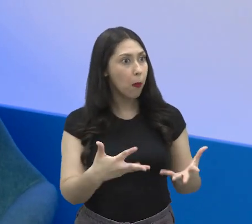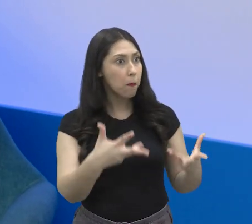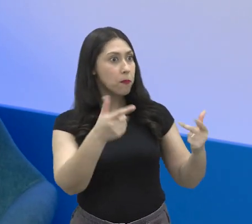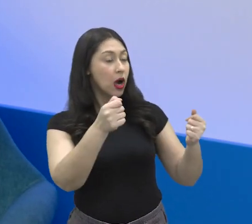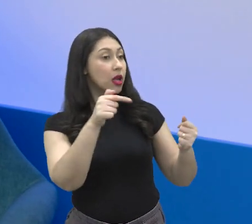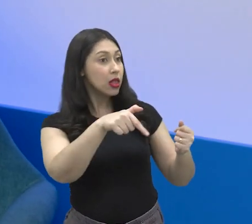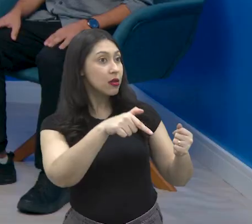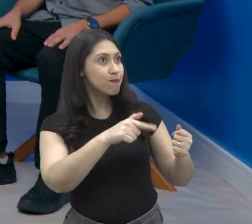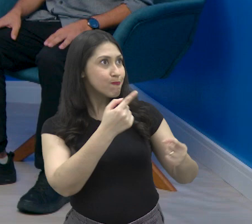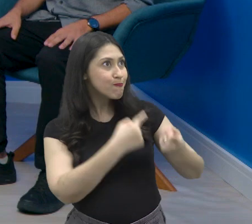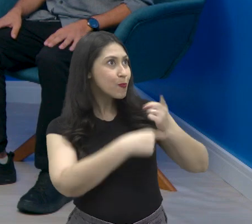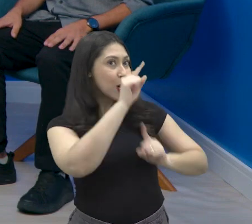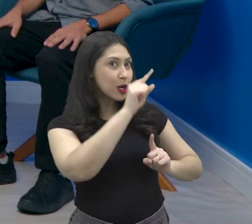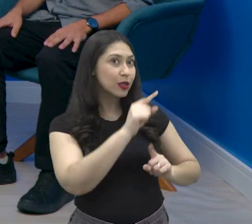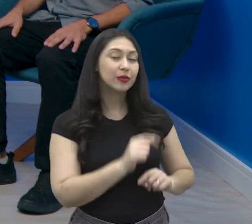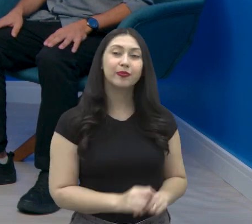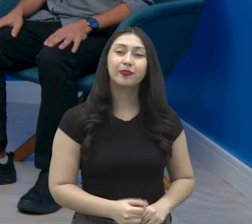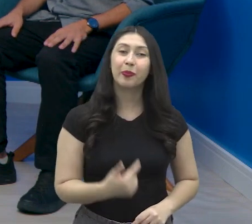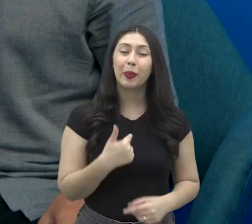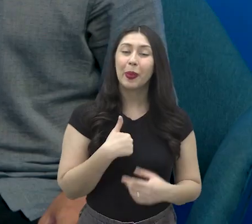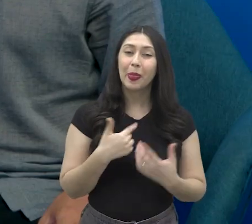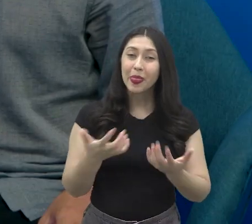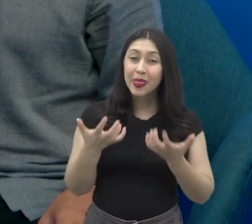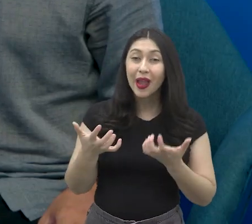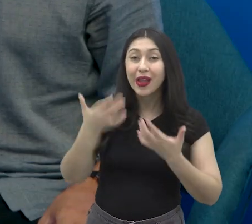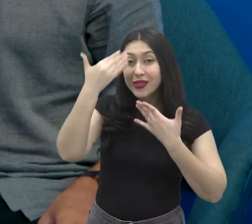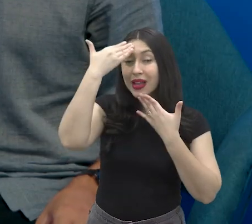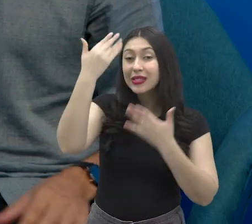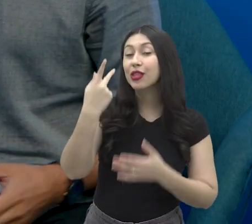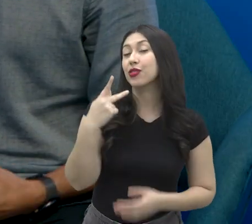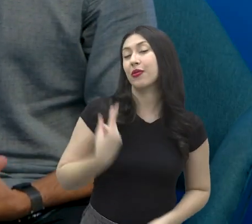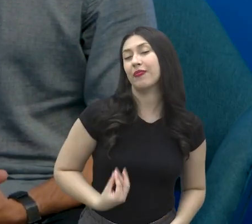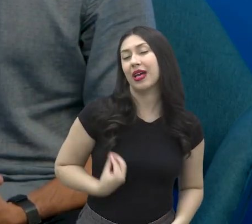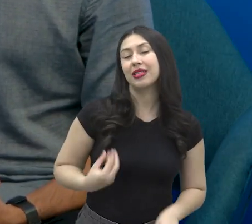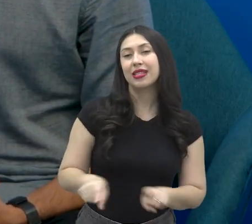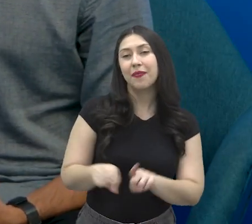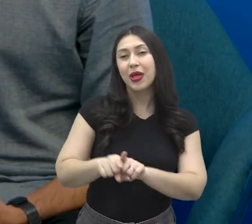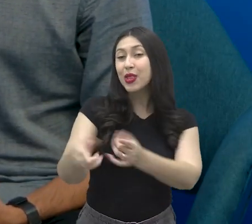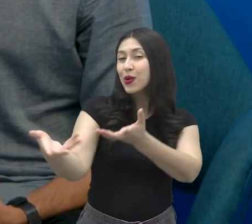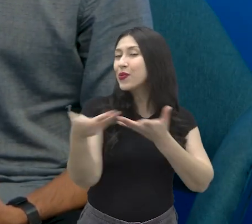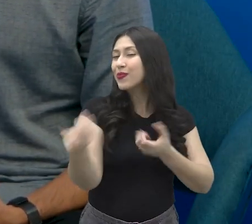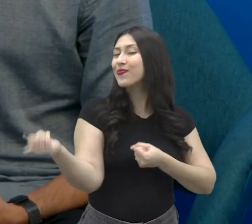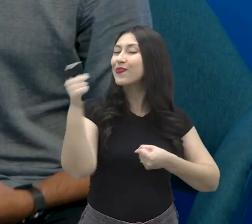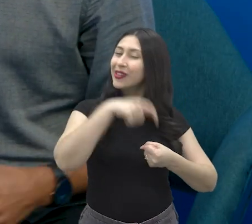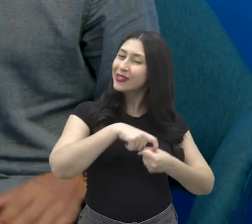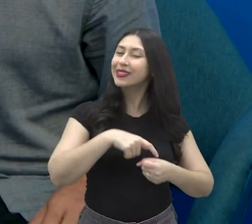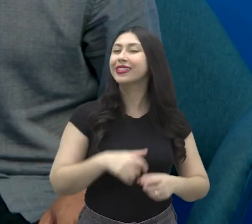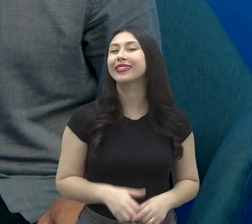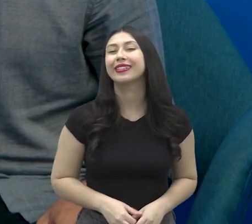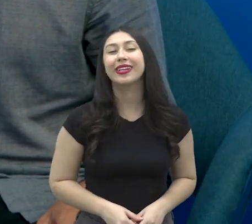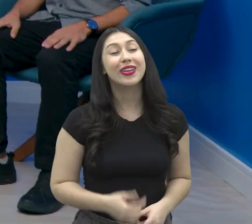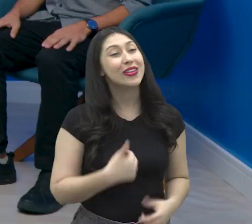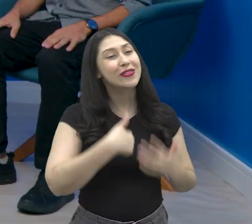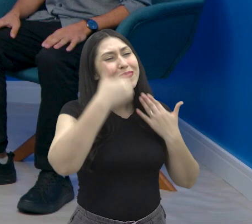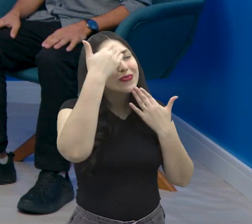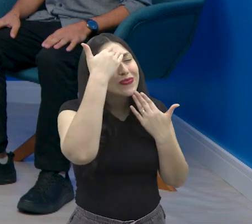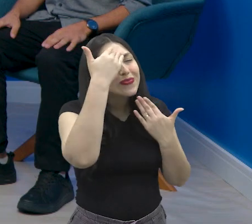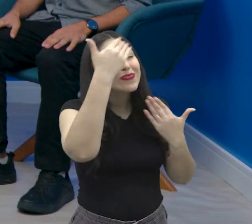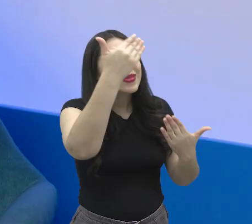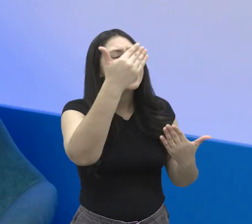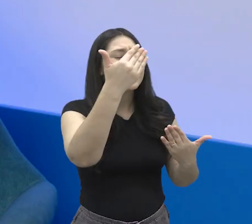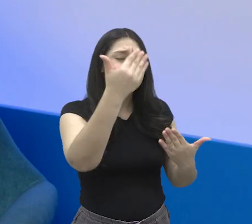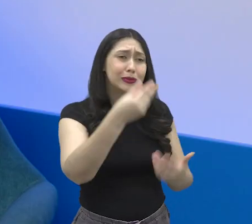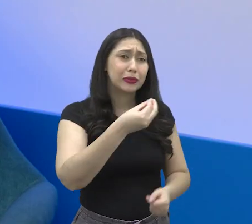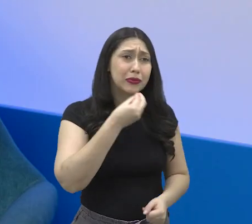alto rendimento também. Alessandro, eu gostaria de agradecer a sua presença aqui no Sobre Política e já deixar o convite para voltar numa próxima ocasião.